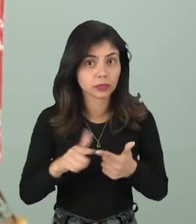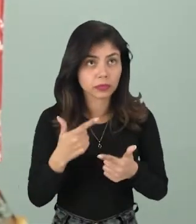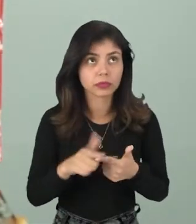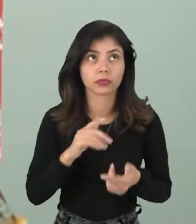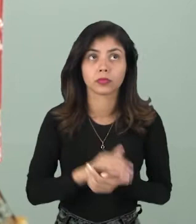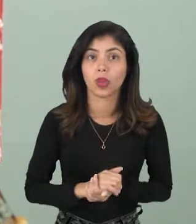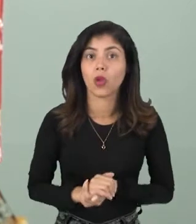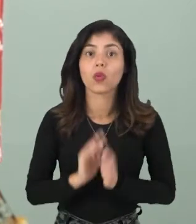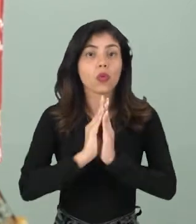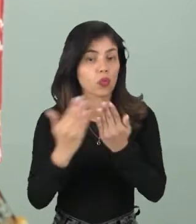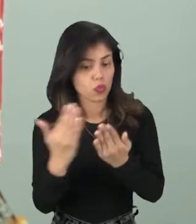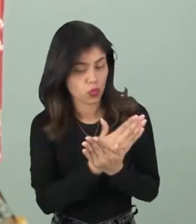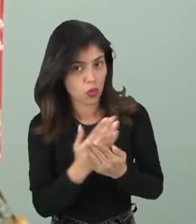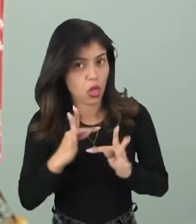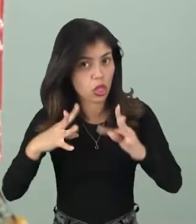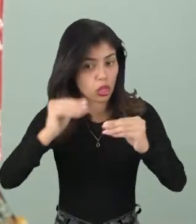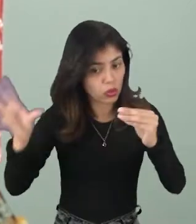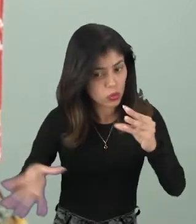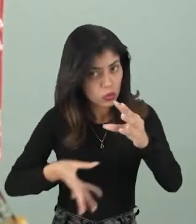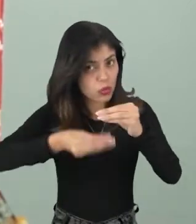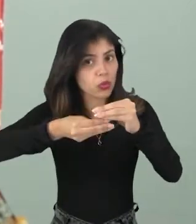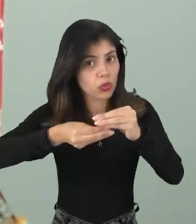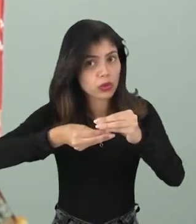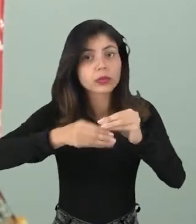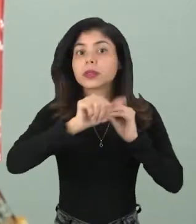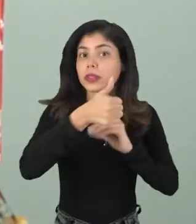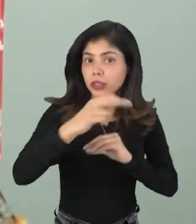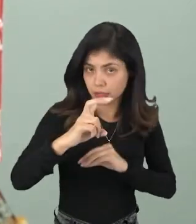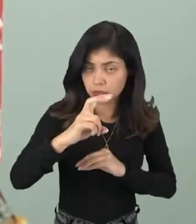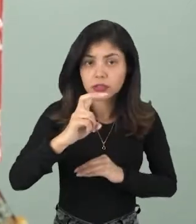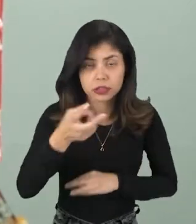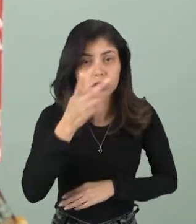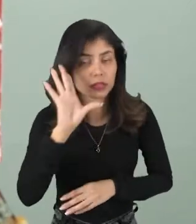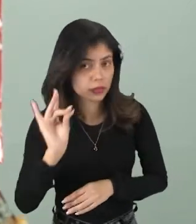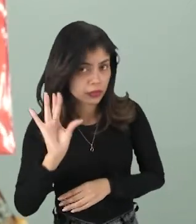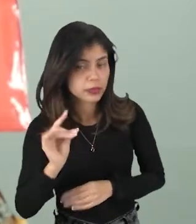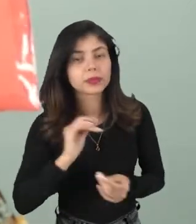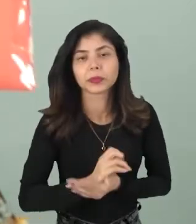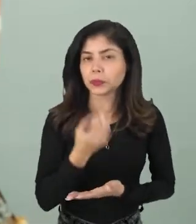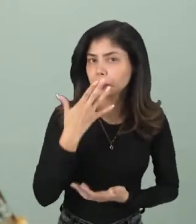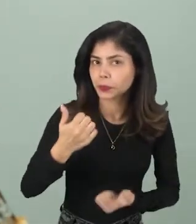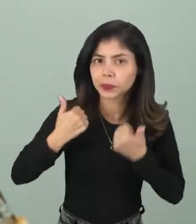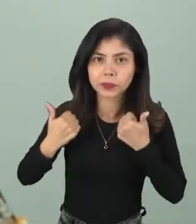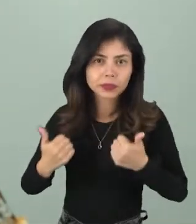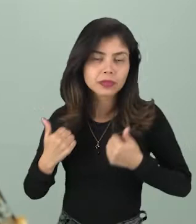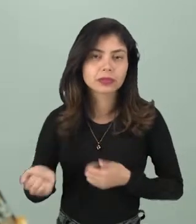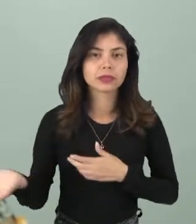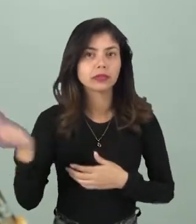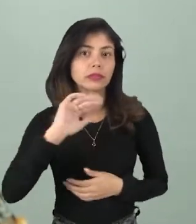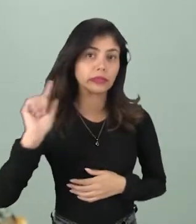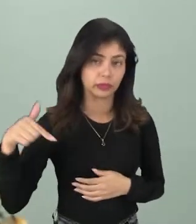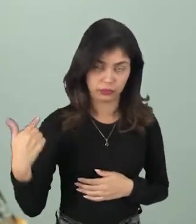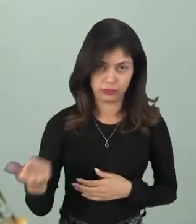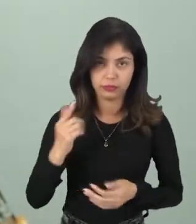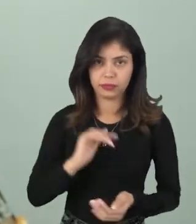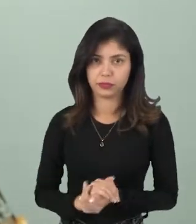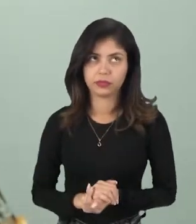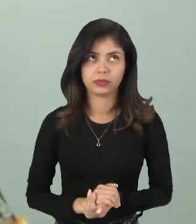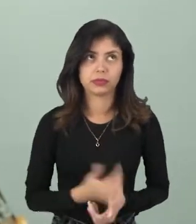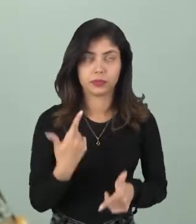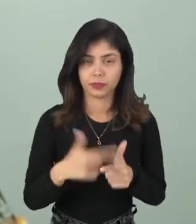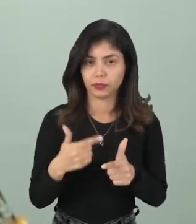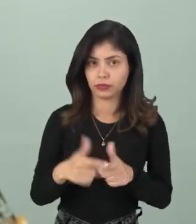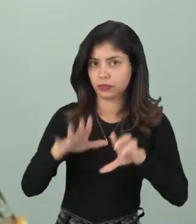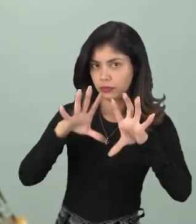problemas então o álbum completo de Ana terá as figurinhas muito bem vamos para a nossa próxima